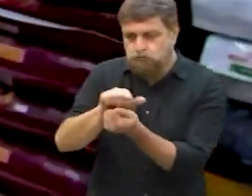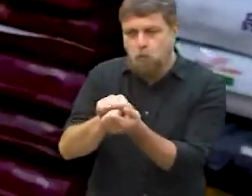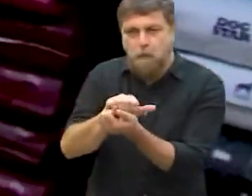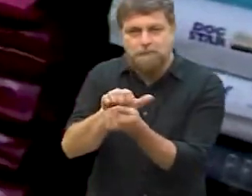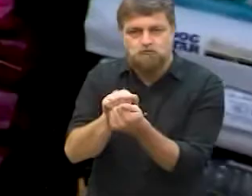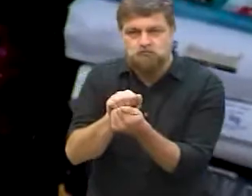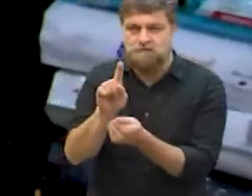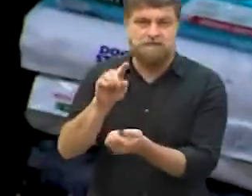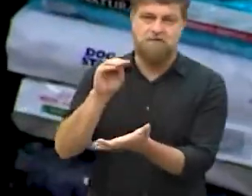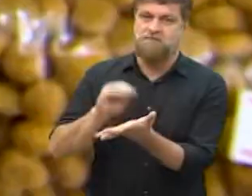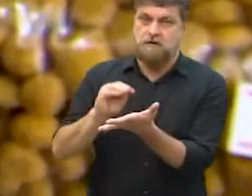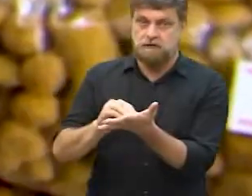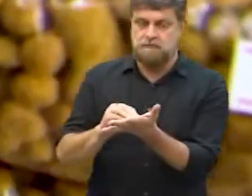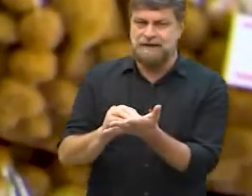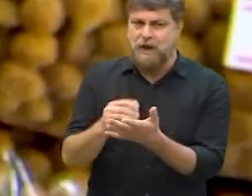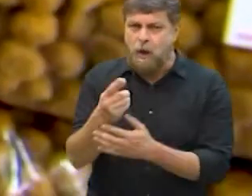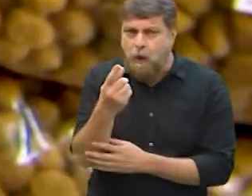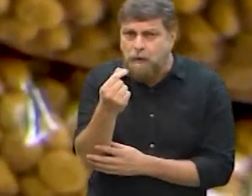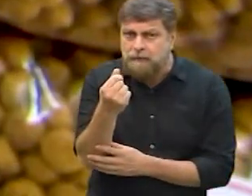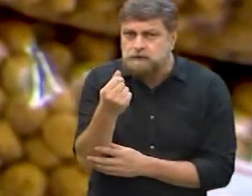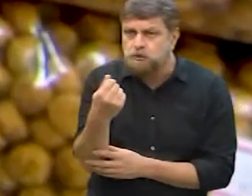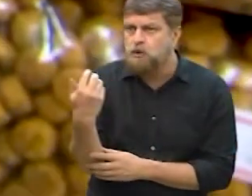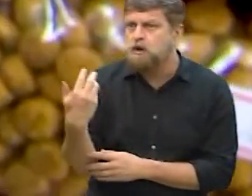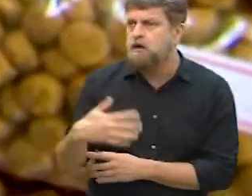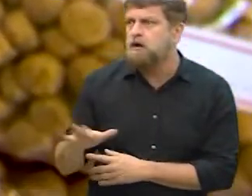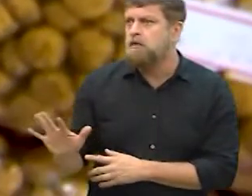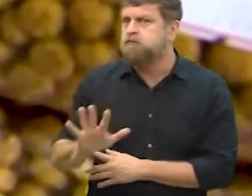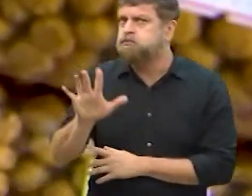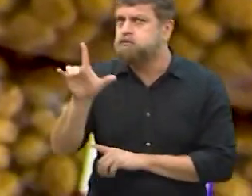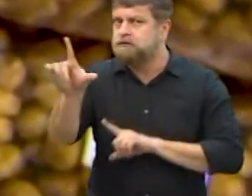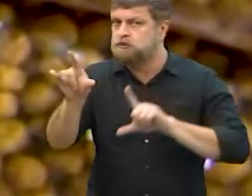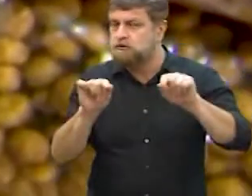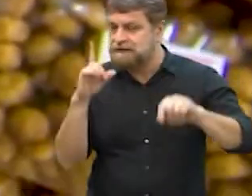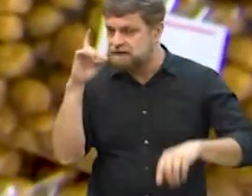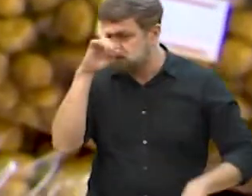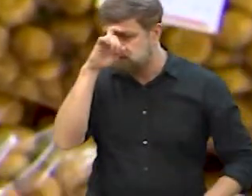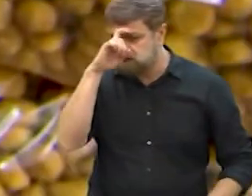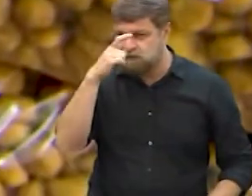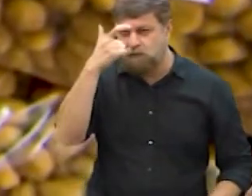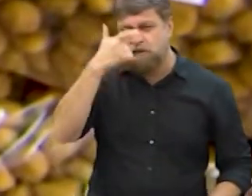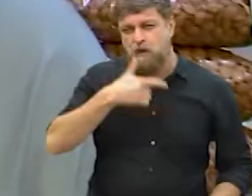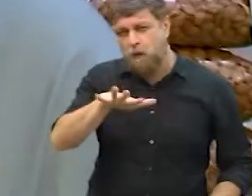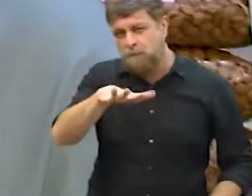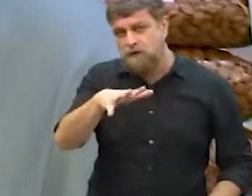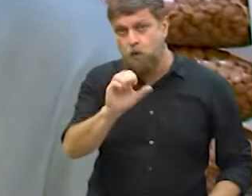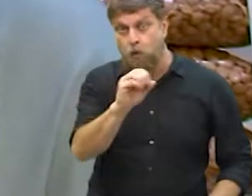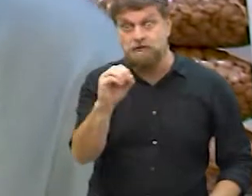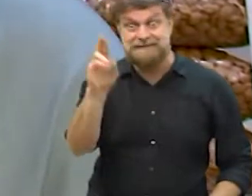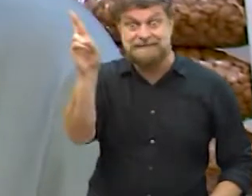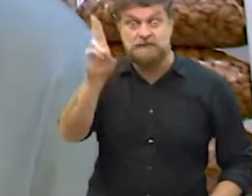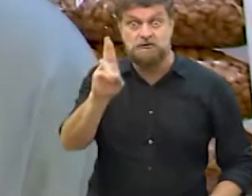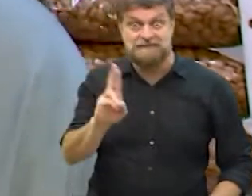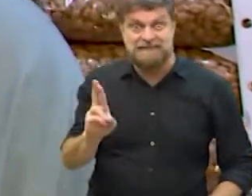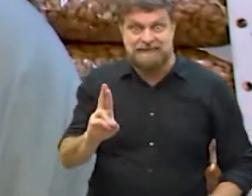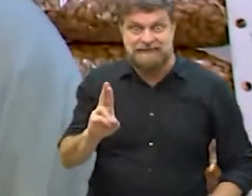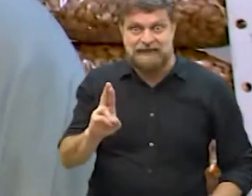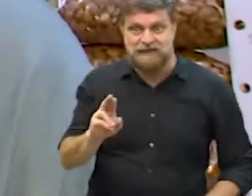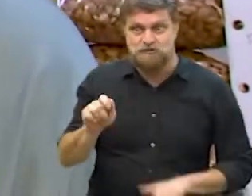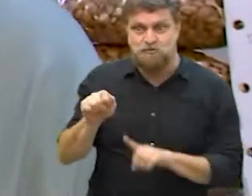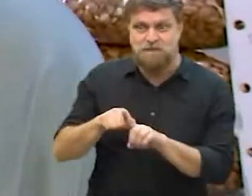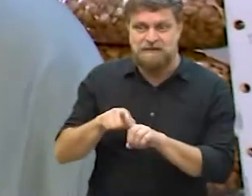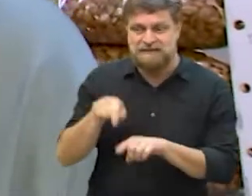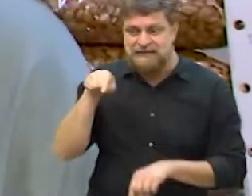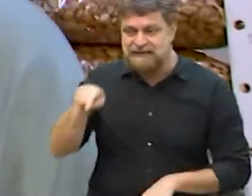Opção de ração é o que não falta. O problema é que os preços não estão ajudando na hora da escolha. Eu gasto em média uns R$800